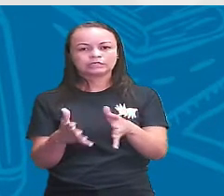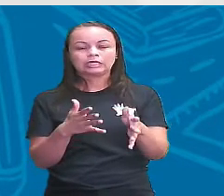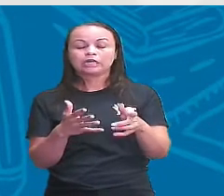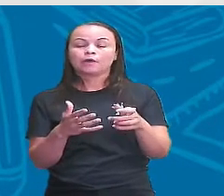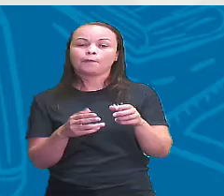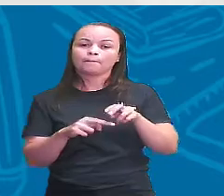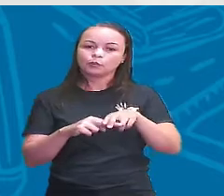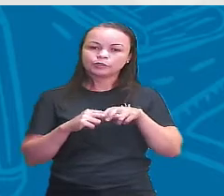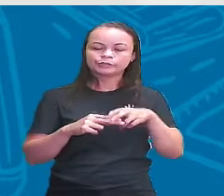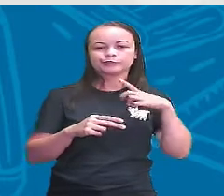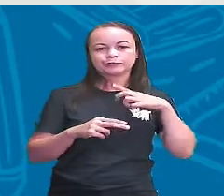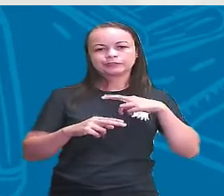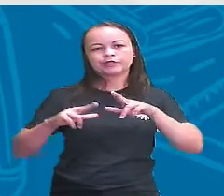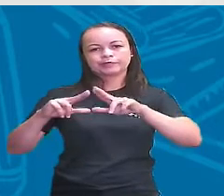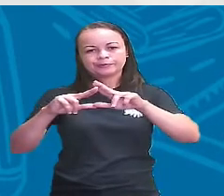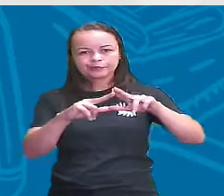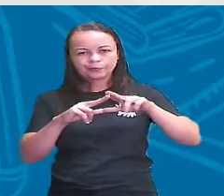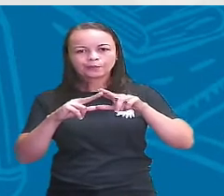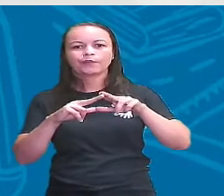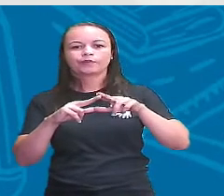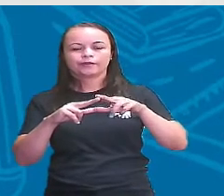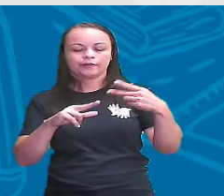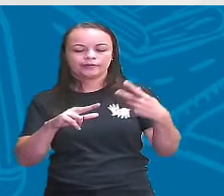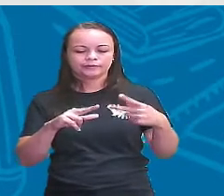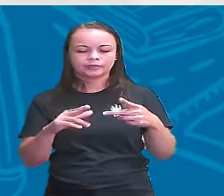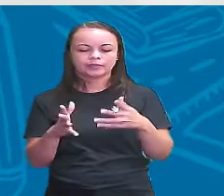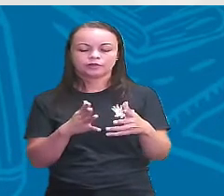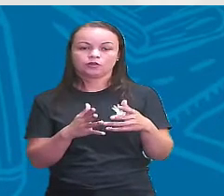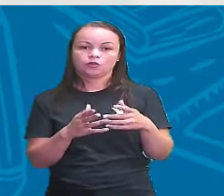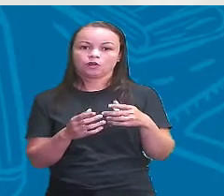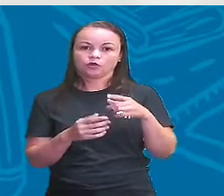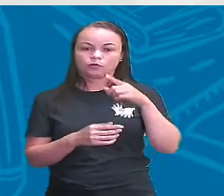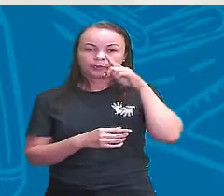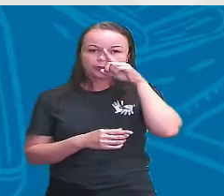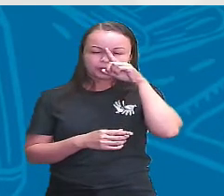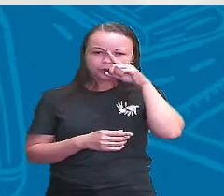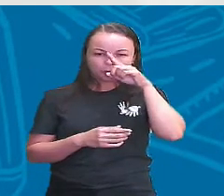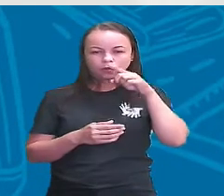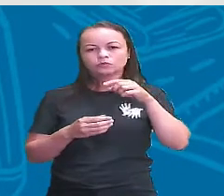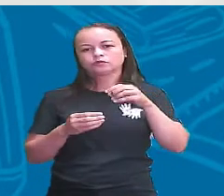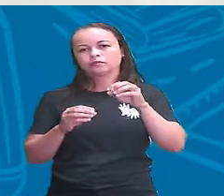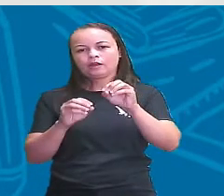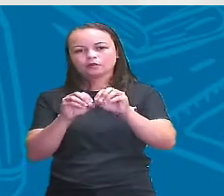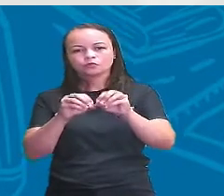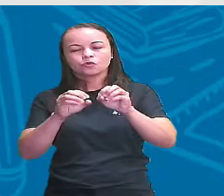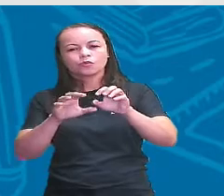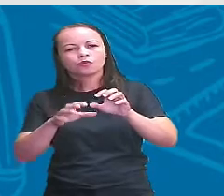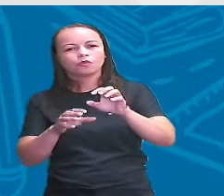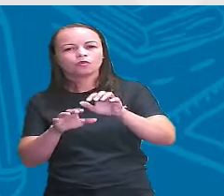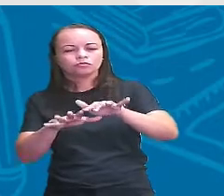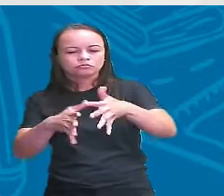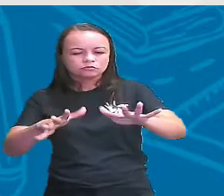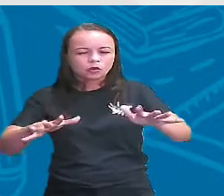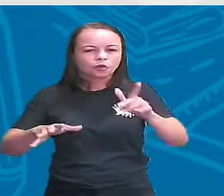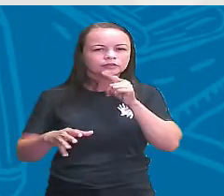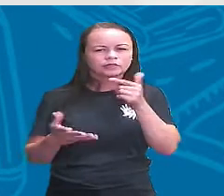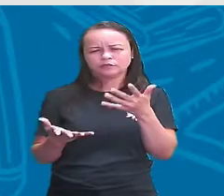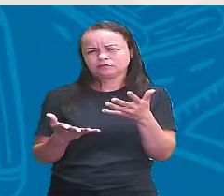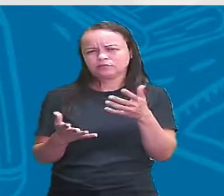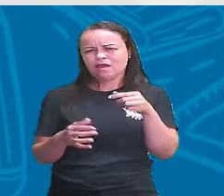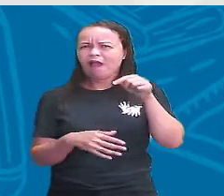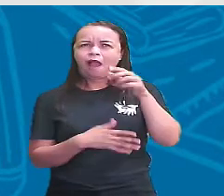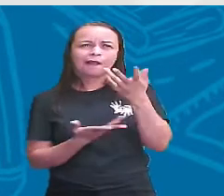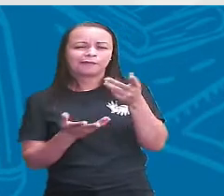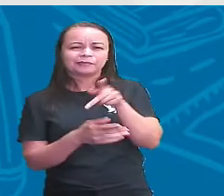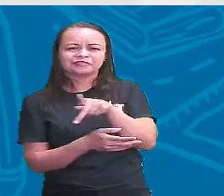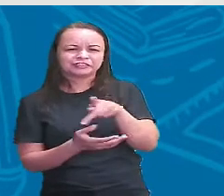coleta seletiva, porque olha como traz prejuízo para os oceanos. Ah, professora, mas aqui em Vitória não tem nem praia, não